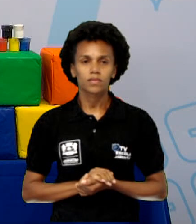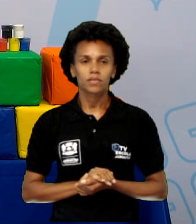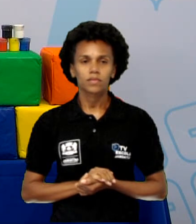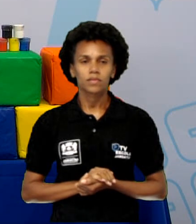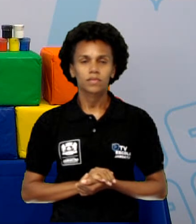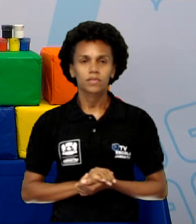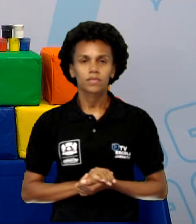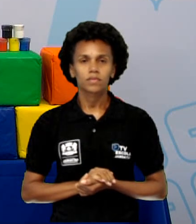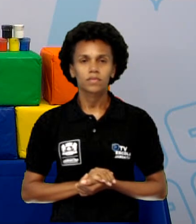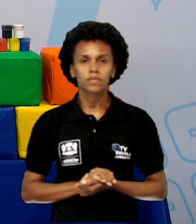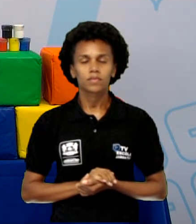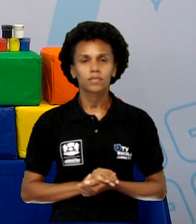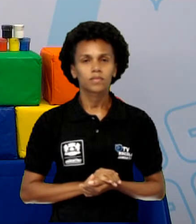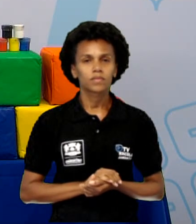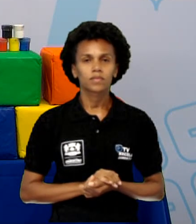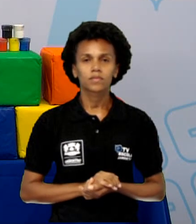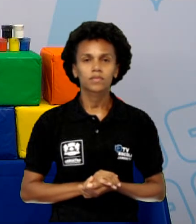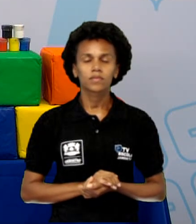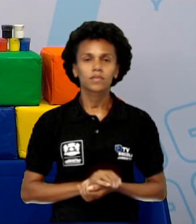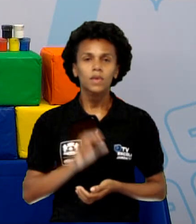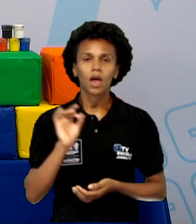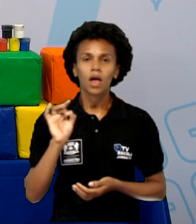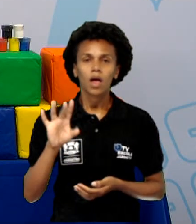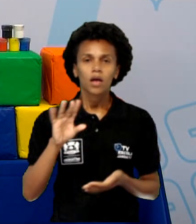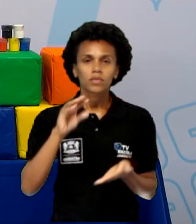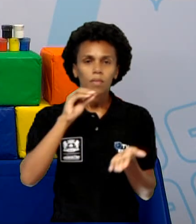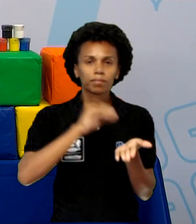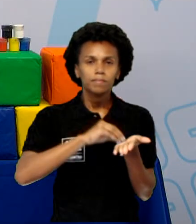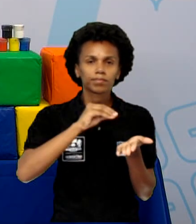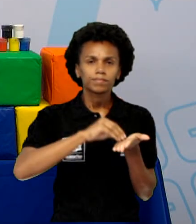essa tinta assim, ó, só com pequenas batidinhas.